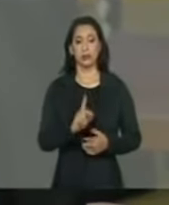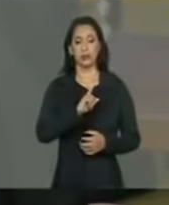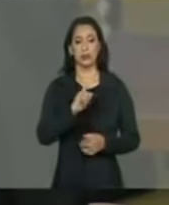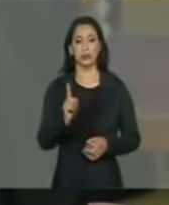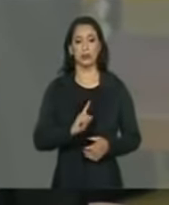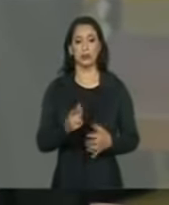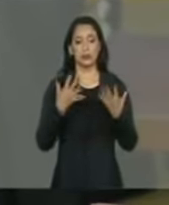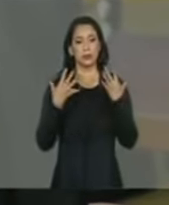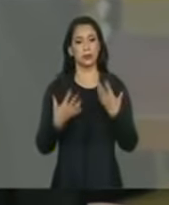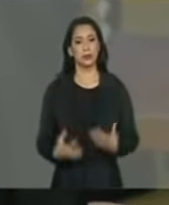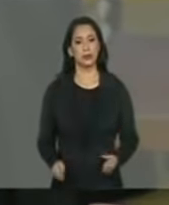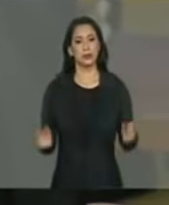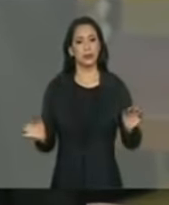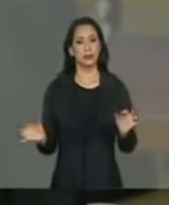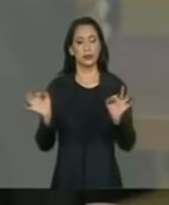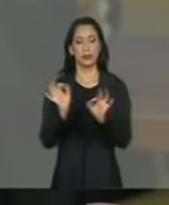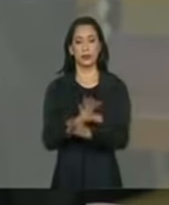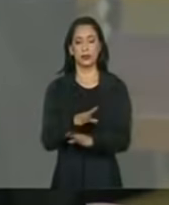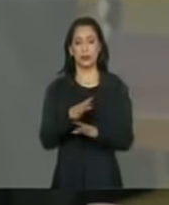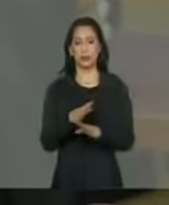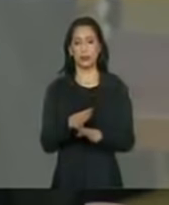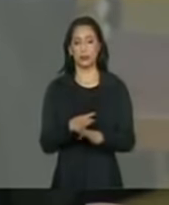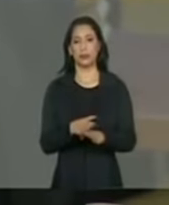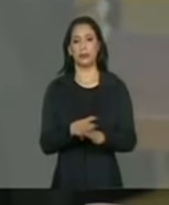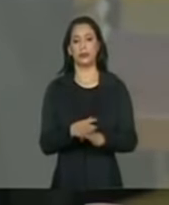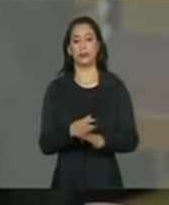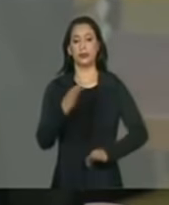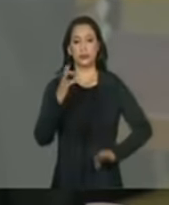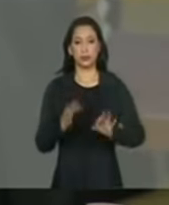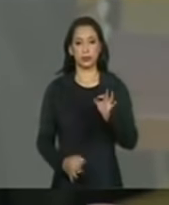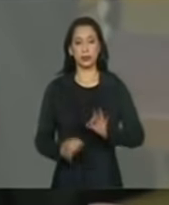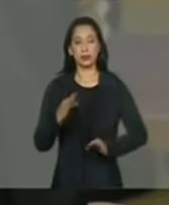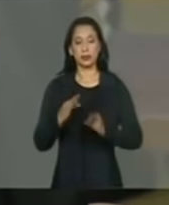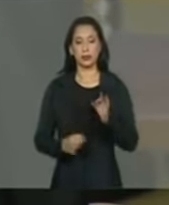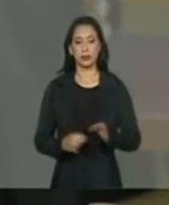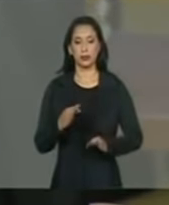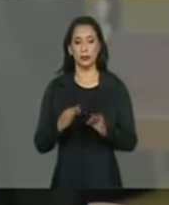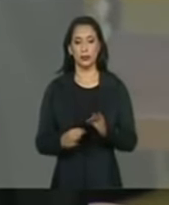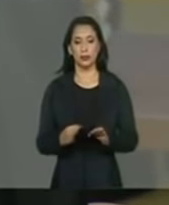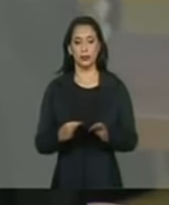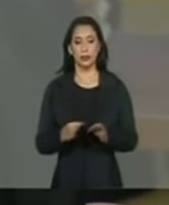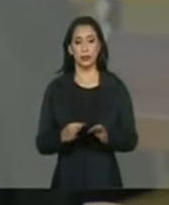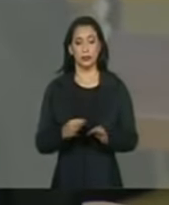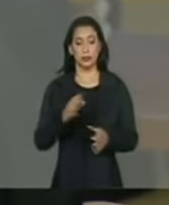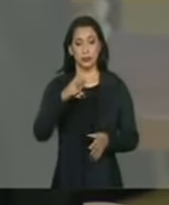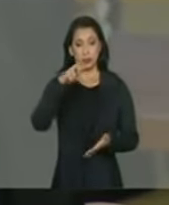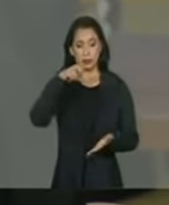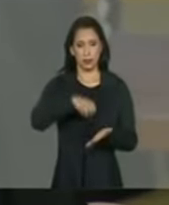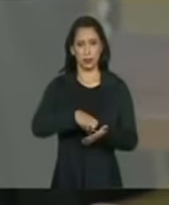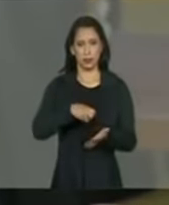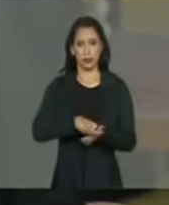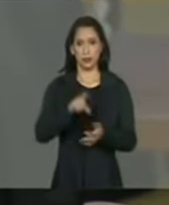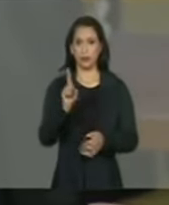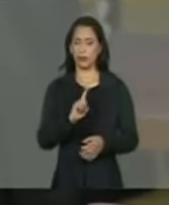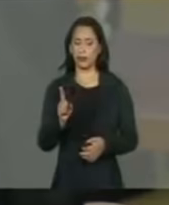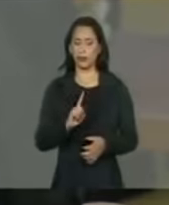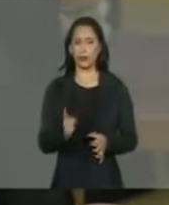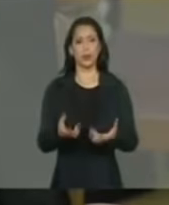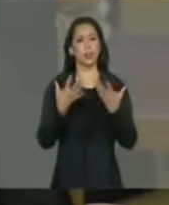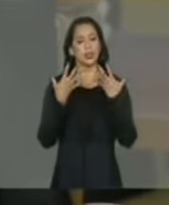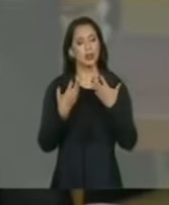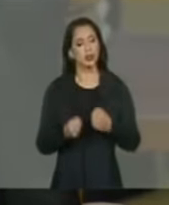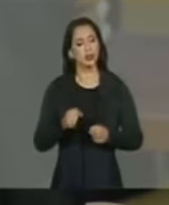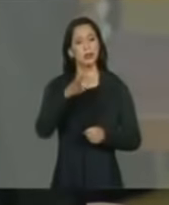que encerra um juízo de condenação mas um juízo apenas de admissibilidade da acusação